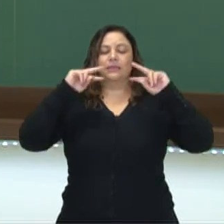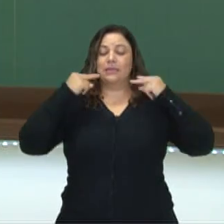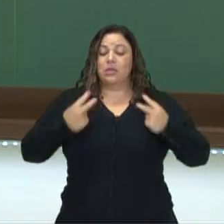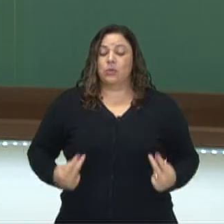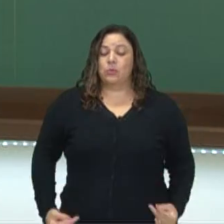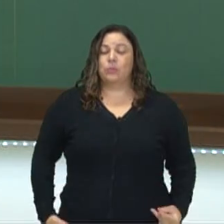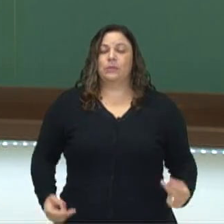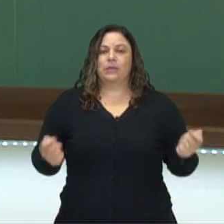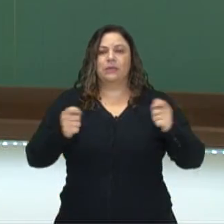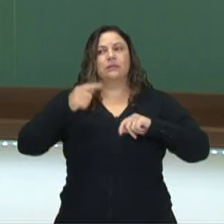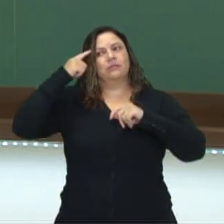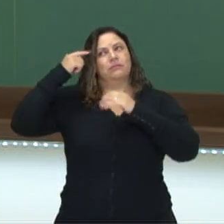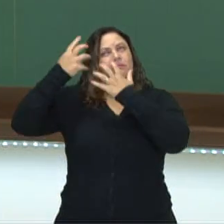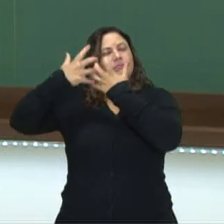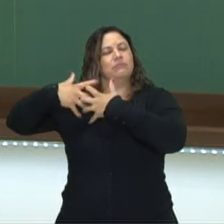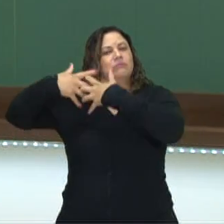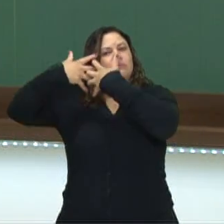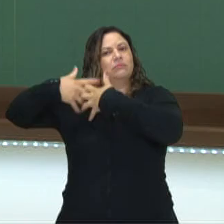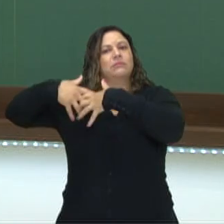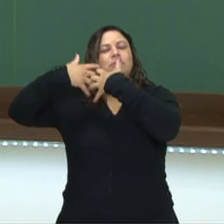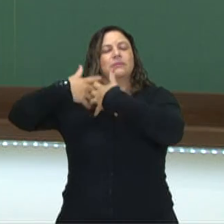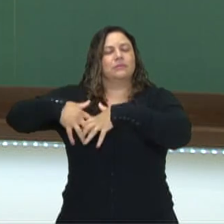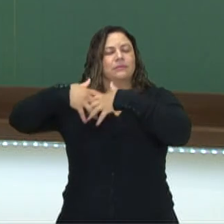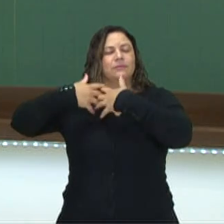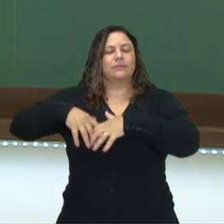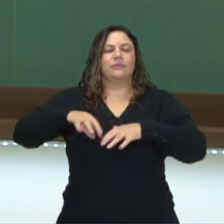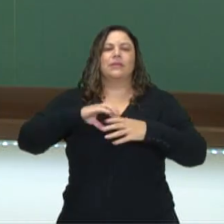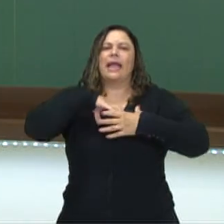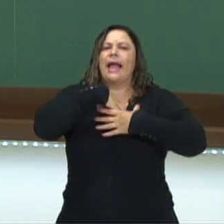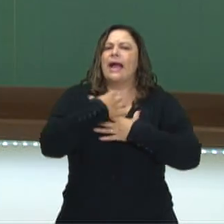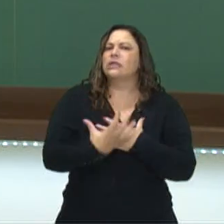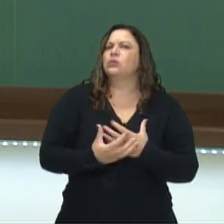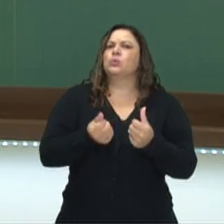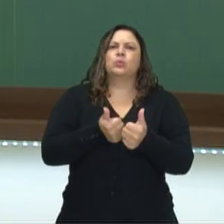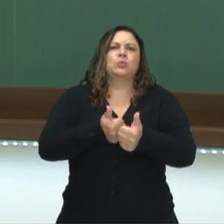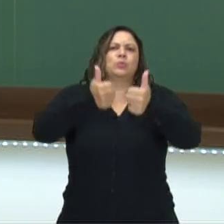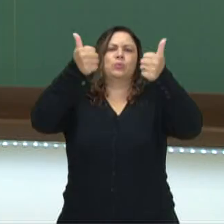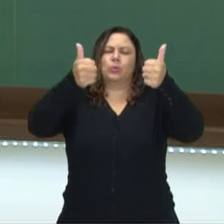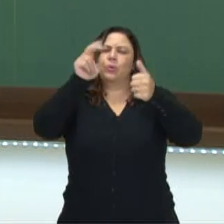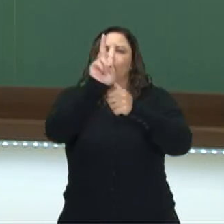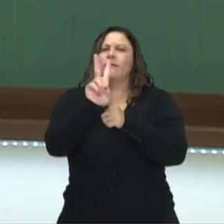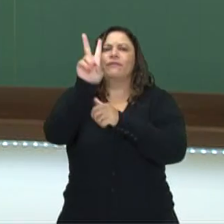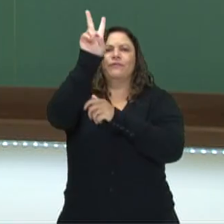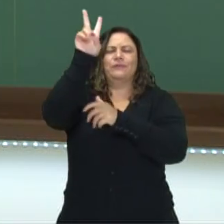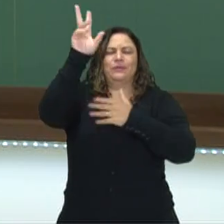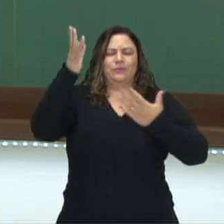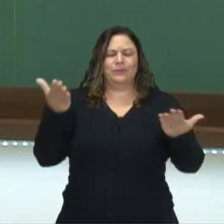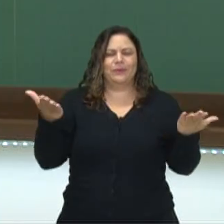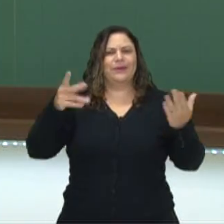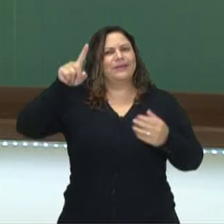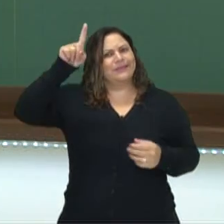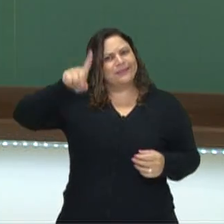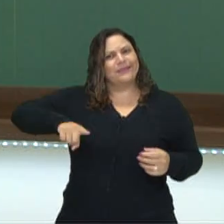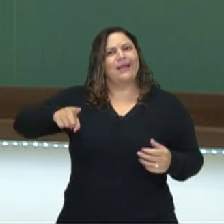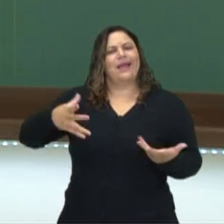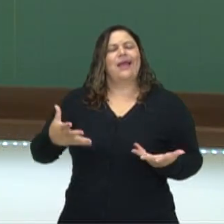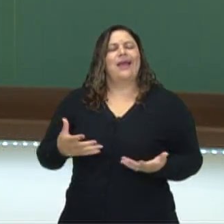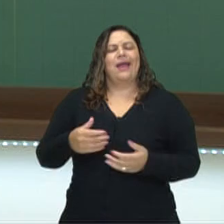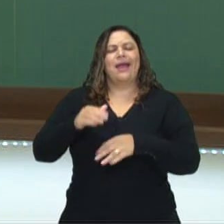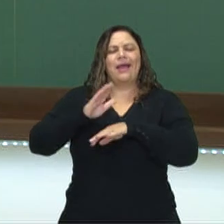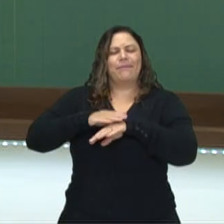humano, a racionalidade. Agir bem, agir de forma virtuosa é justamente agir